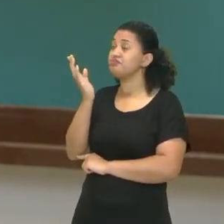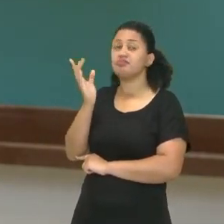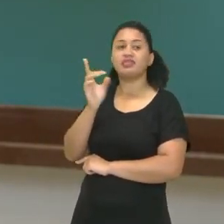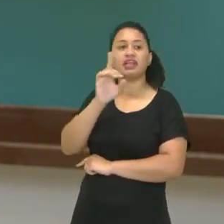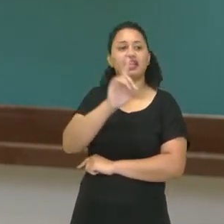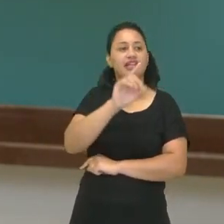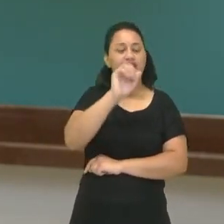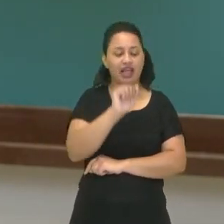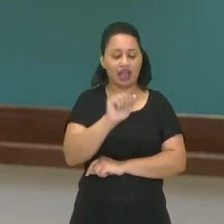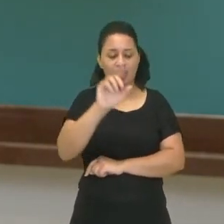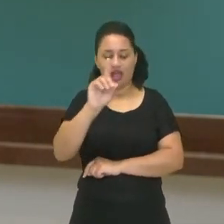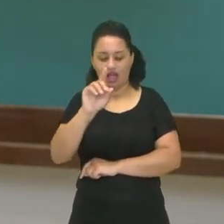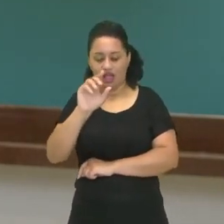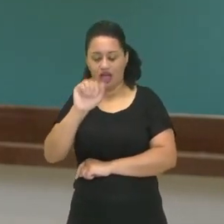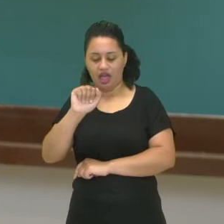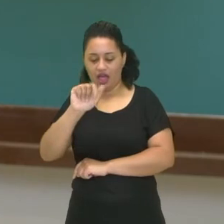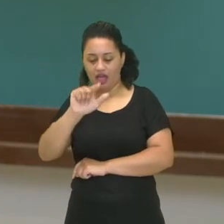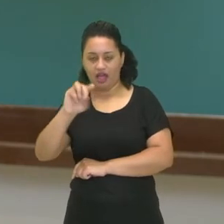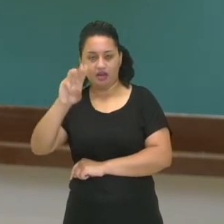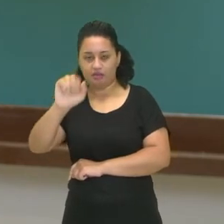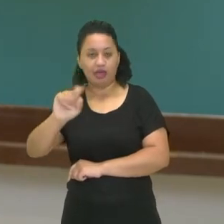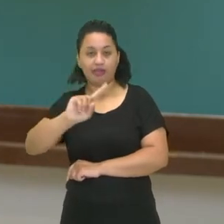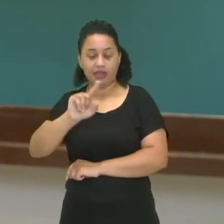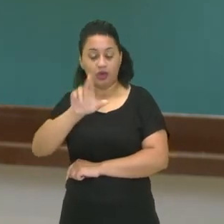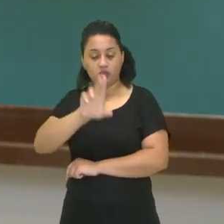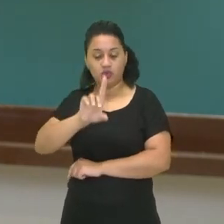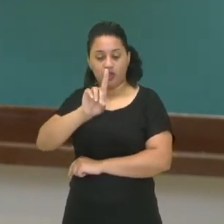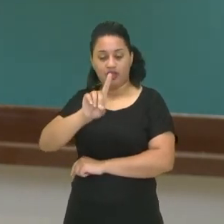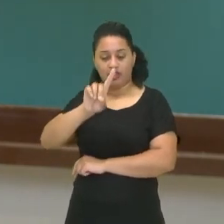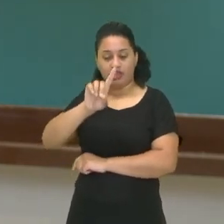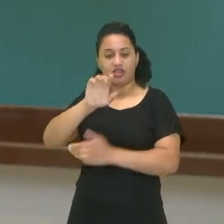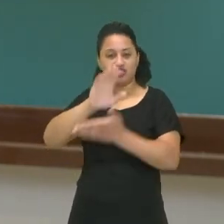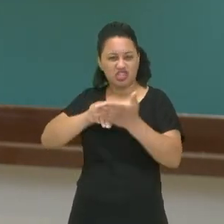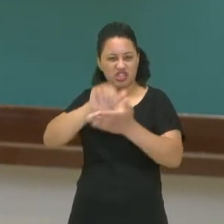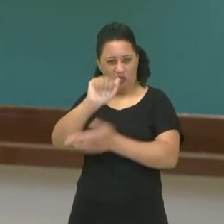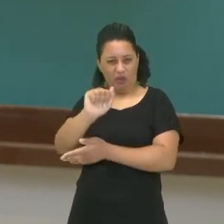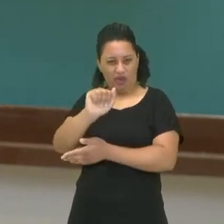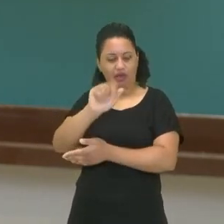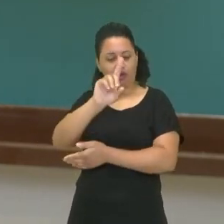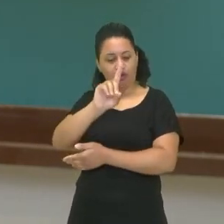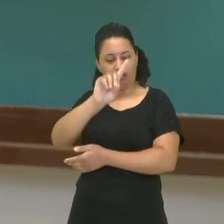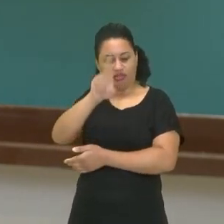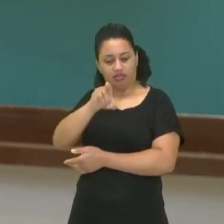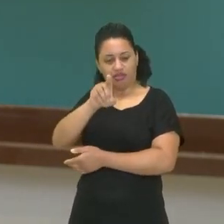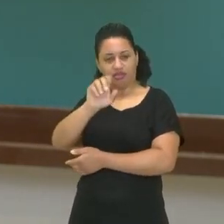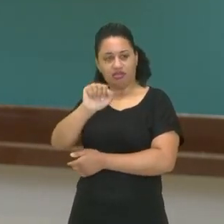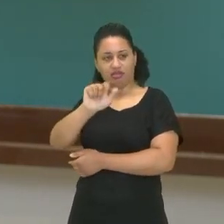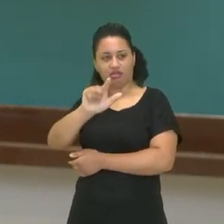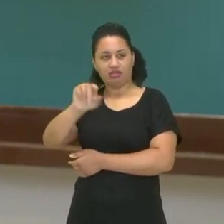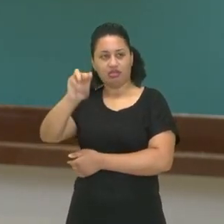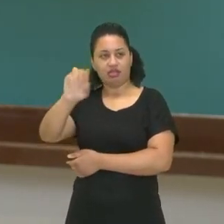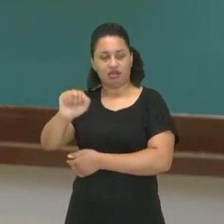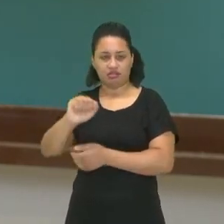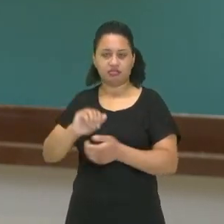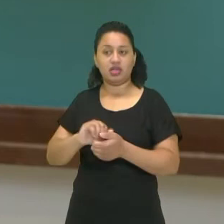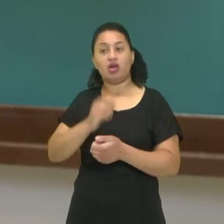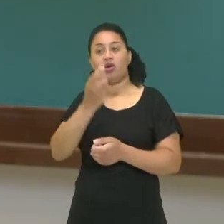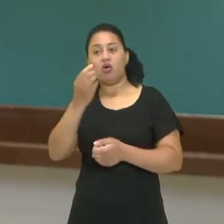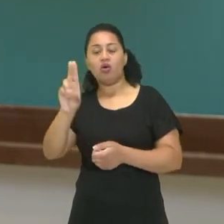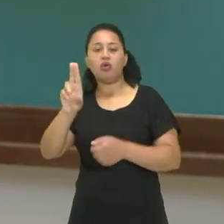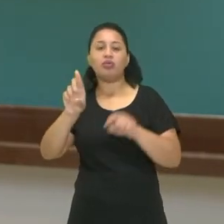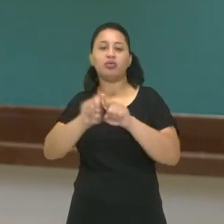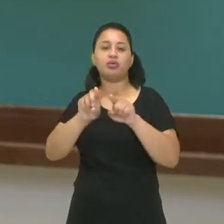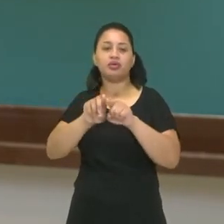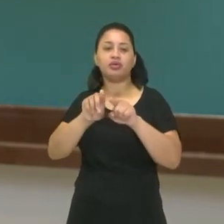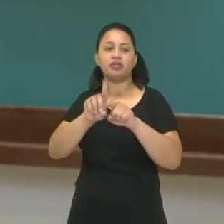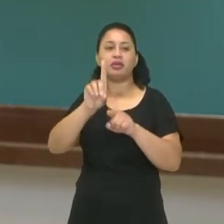ouvidos da alma. Então, a supressão da vogal A, ó, dá-me o hemisfério de ouro. Então, no lugar